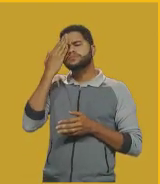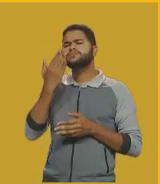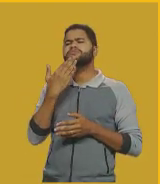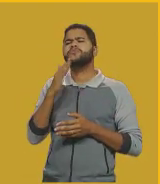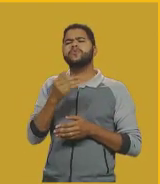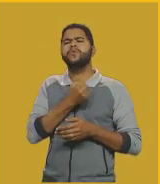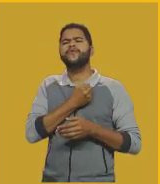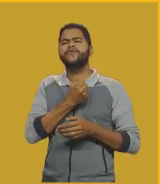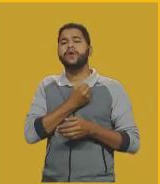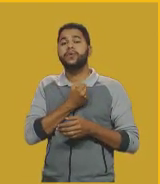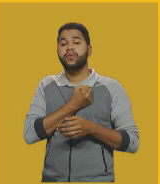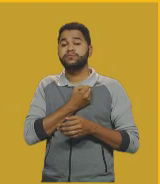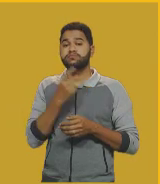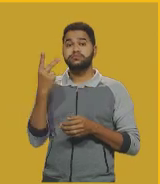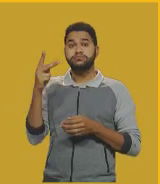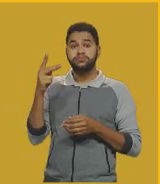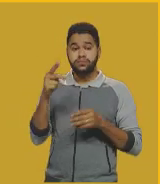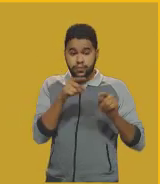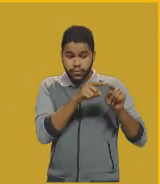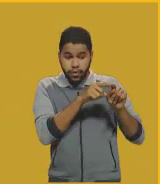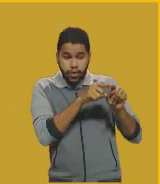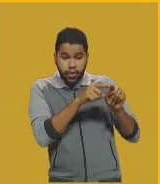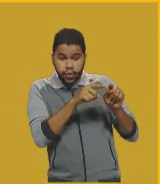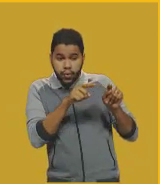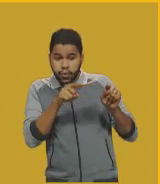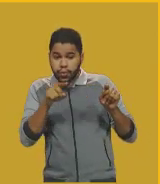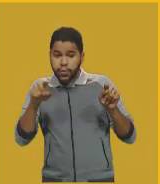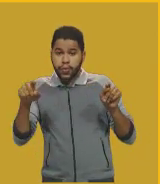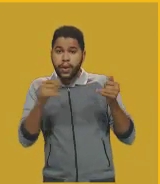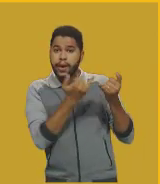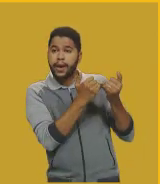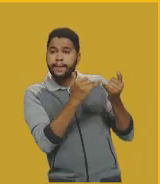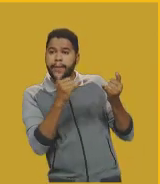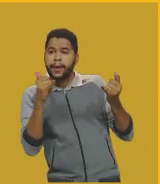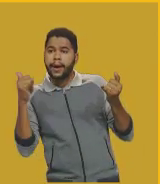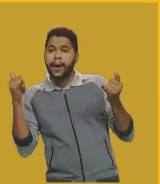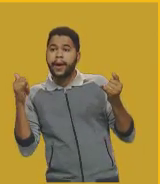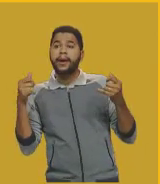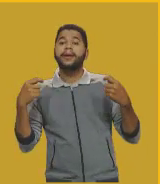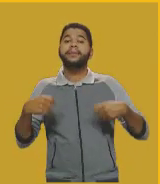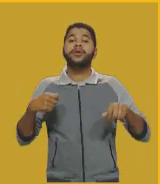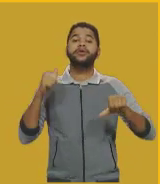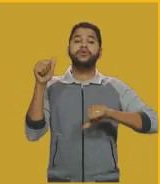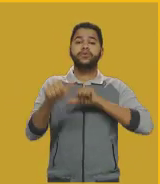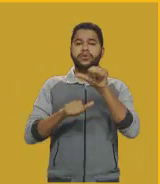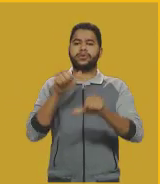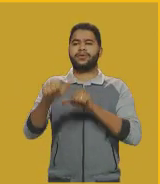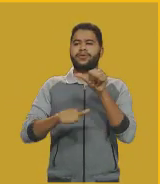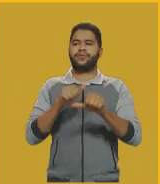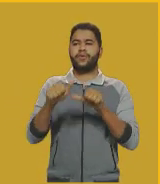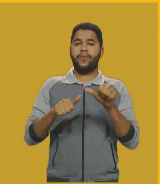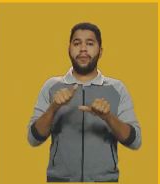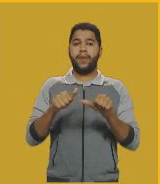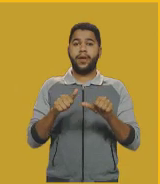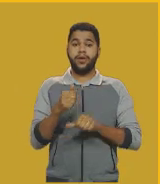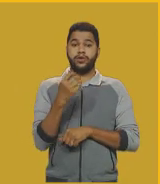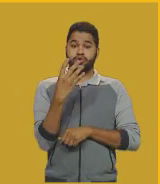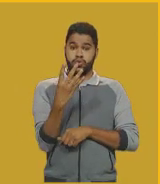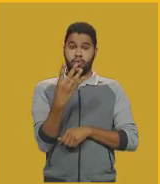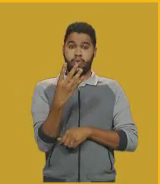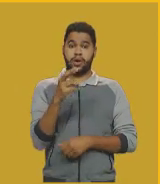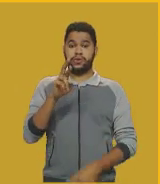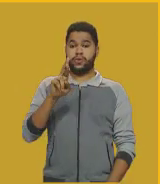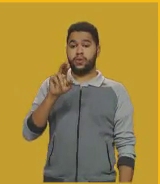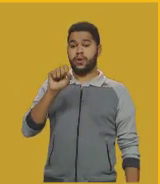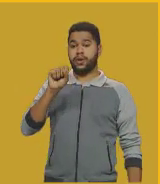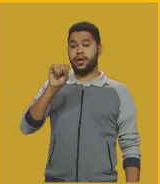valor dessa corrente elétrica, que é a mesma que passa em todos os pontos do circuito, eu preciso transformar esse circuito de 4 resistores